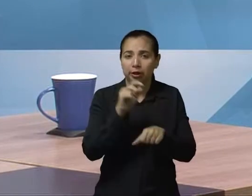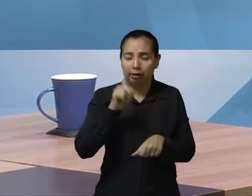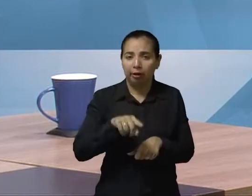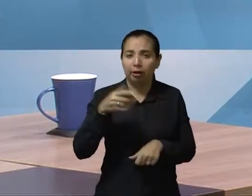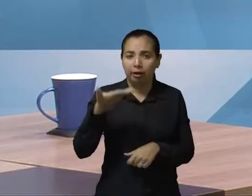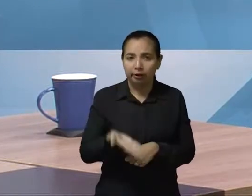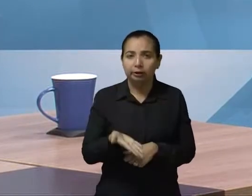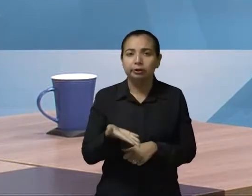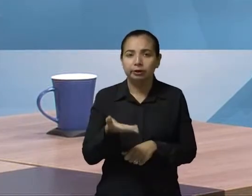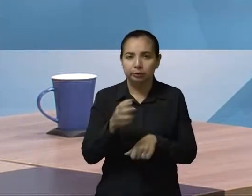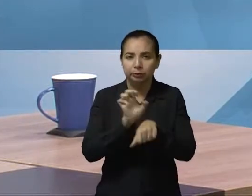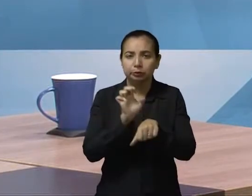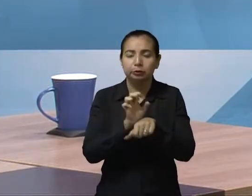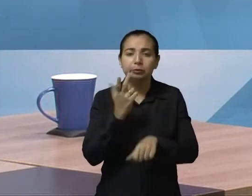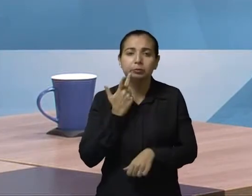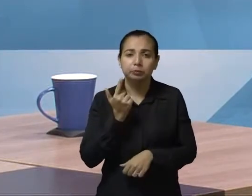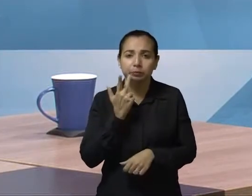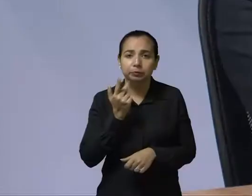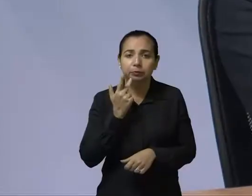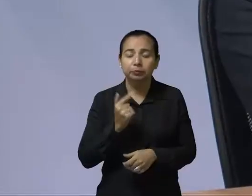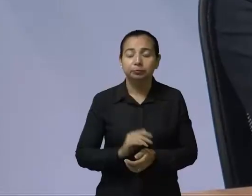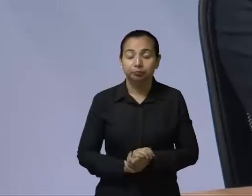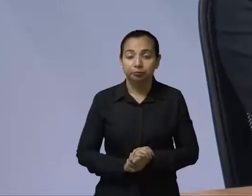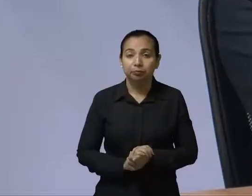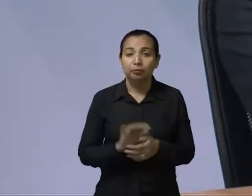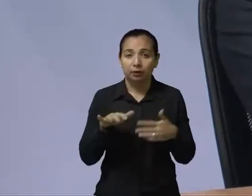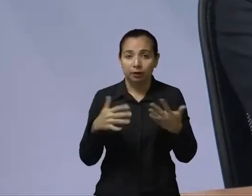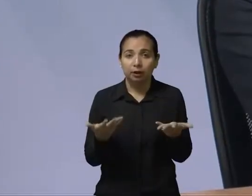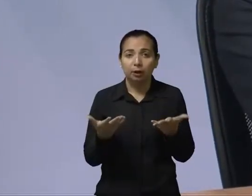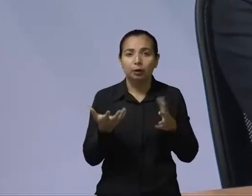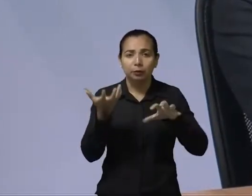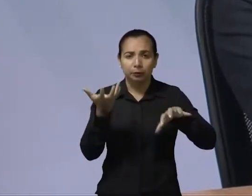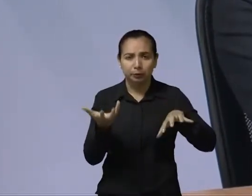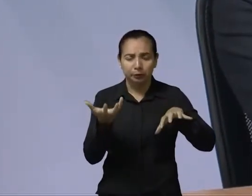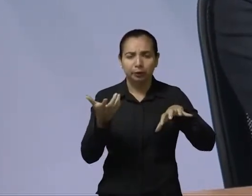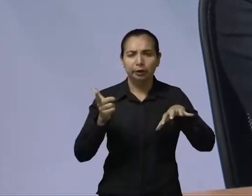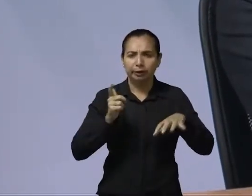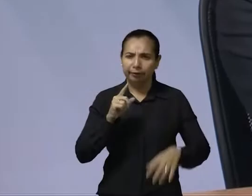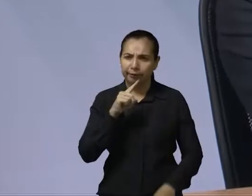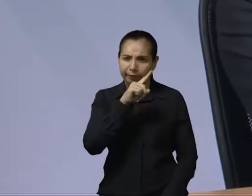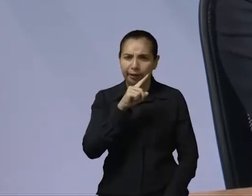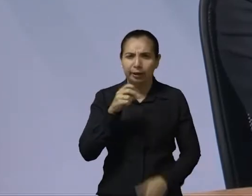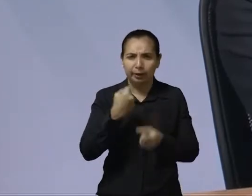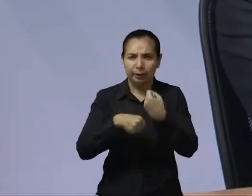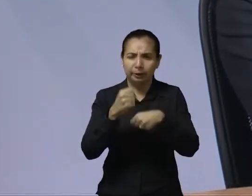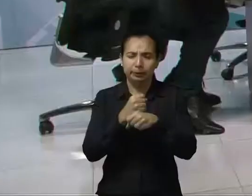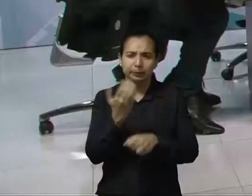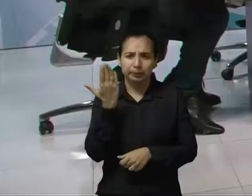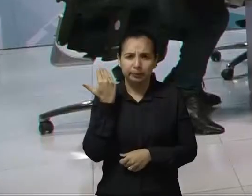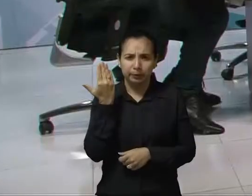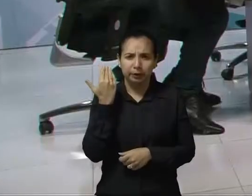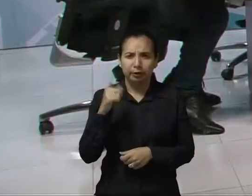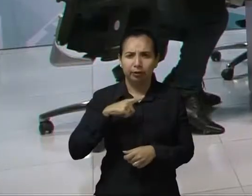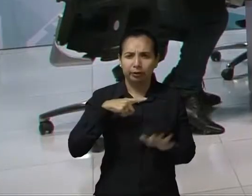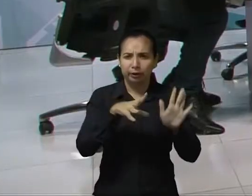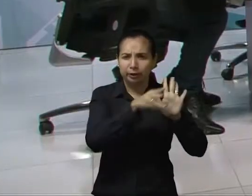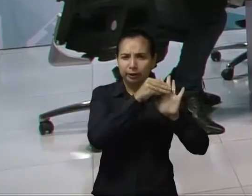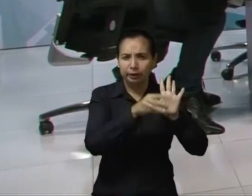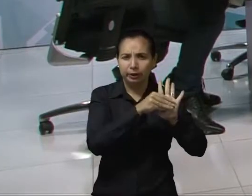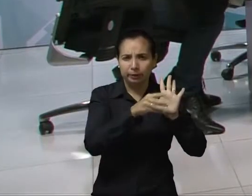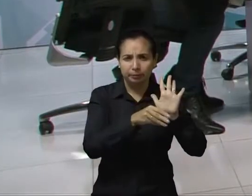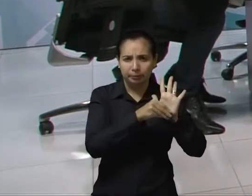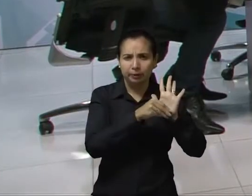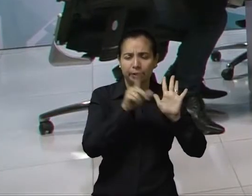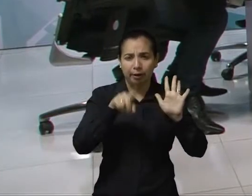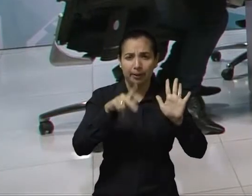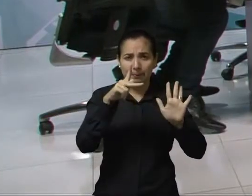Ceará. Tramita no Congresso Nacional, desde o ano passado, com as emendas, hoje